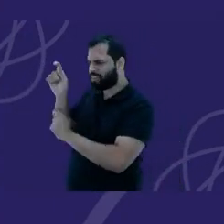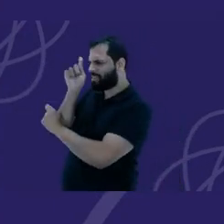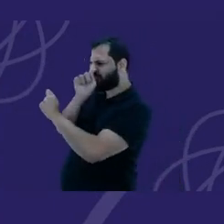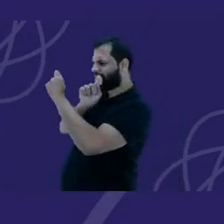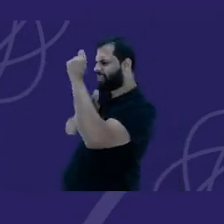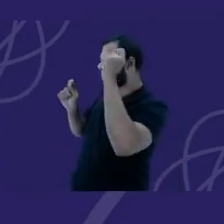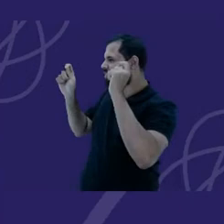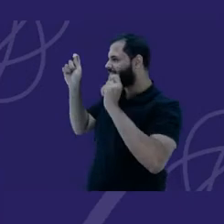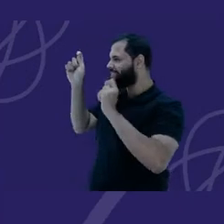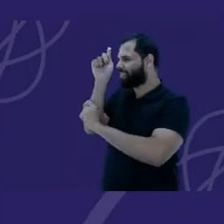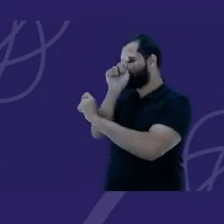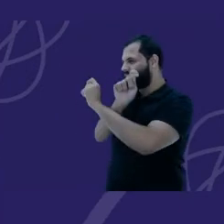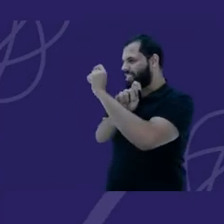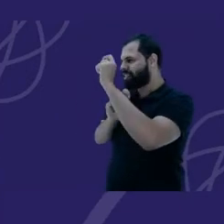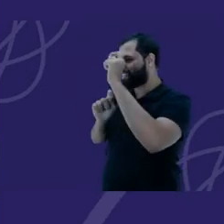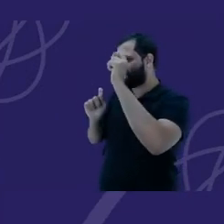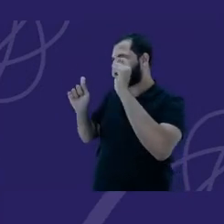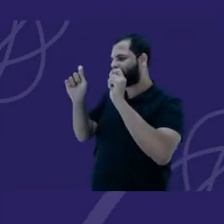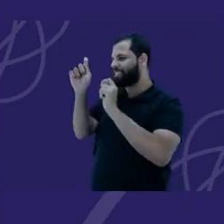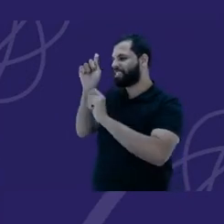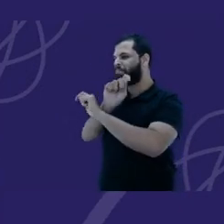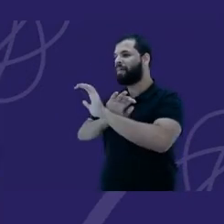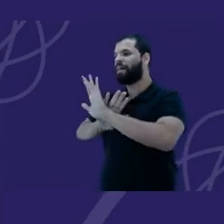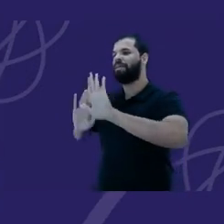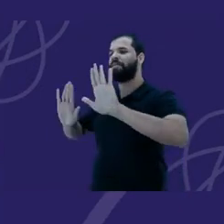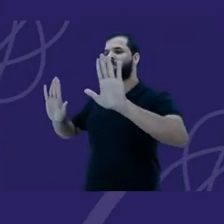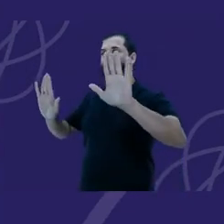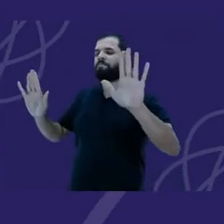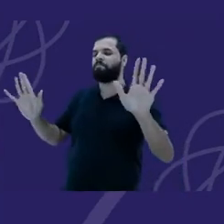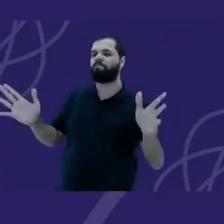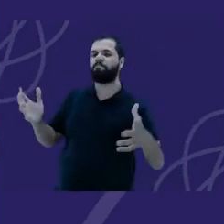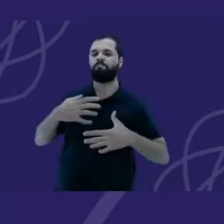seguindo. Mas mesmo